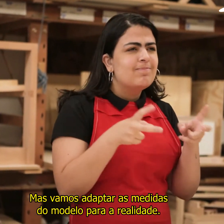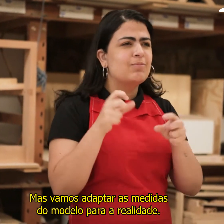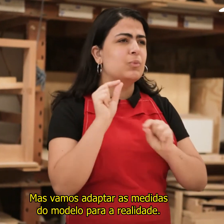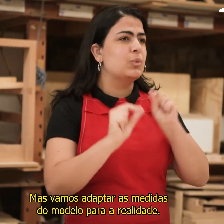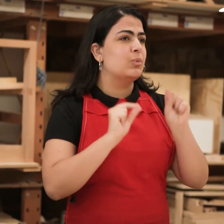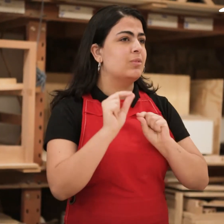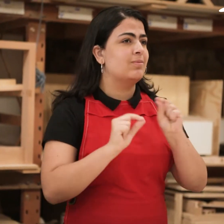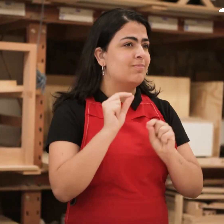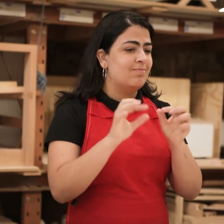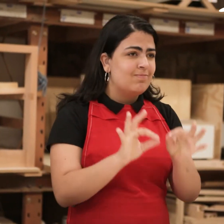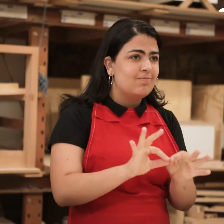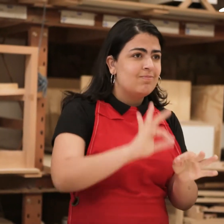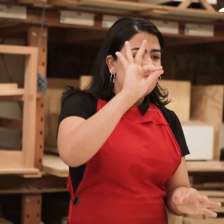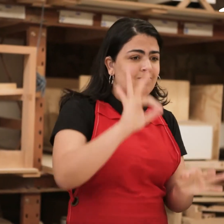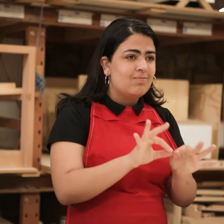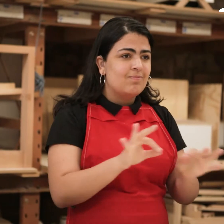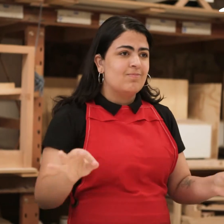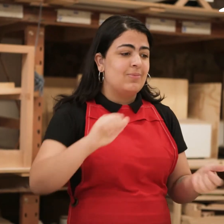a realidade.